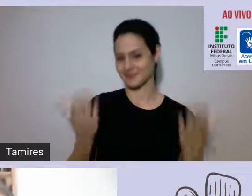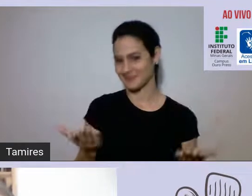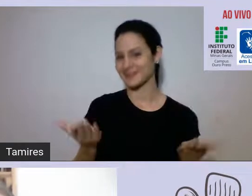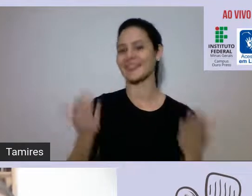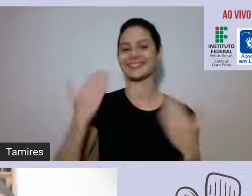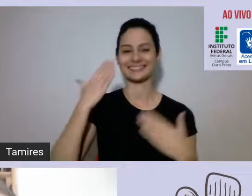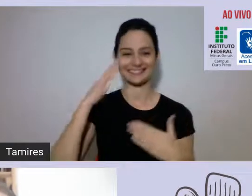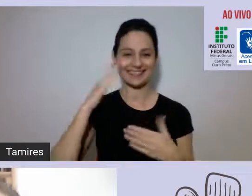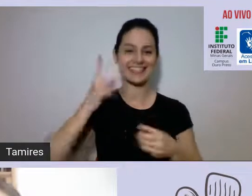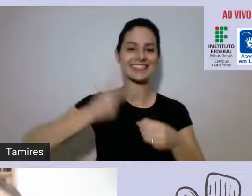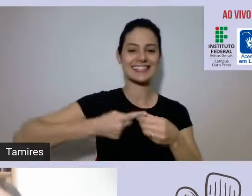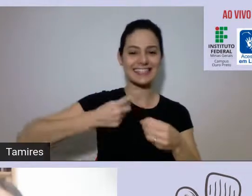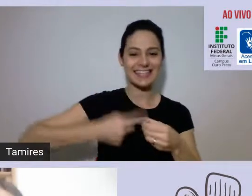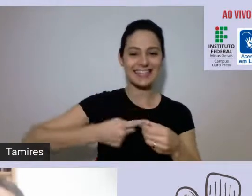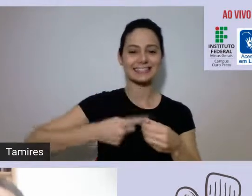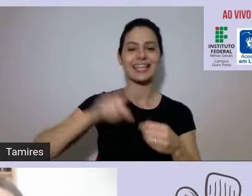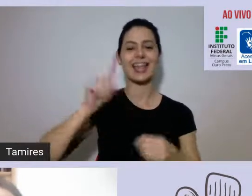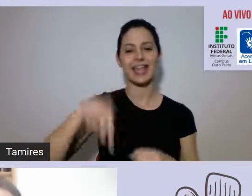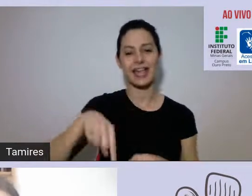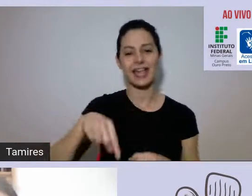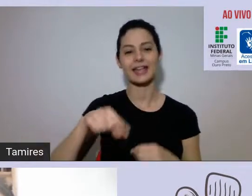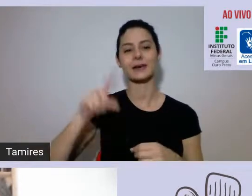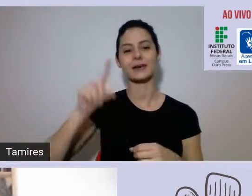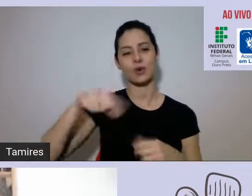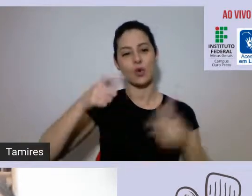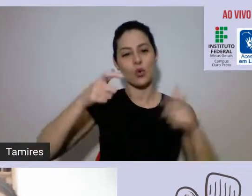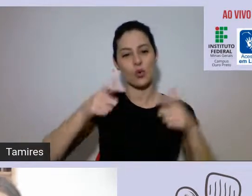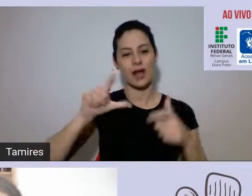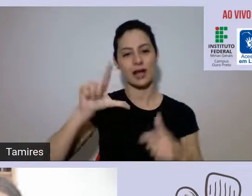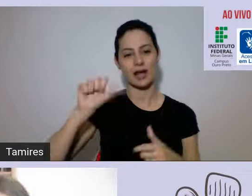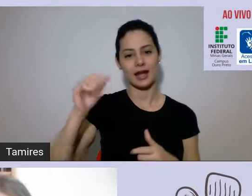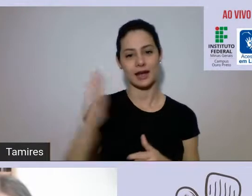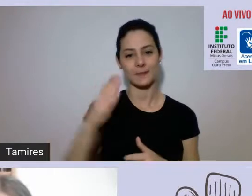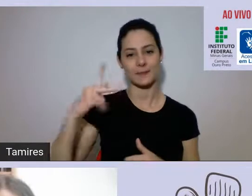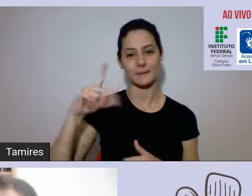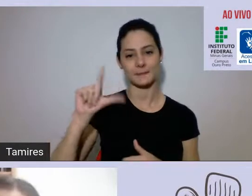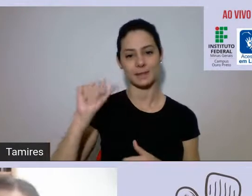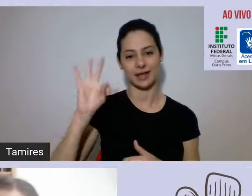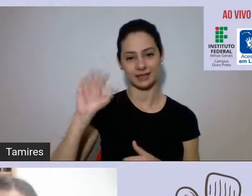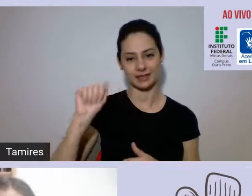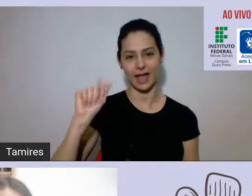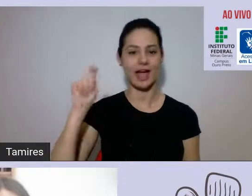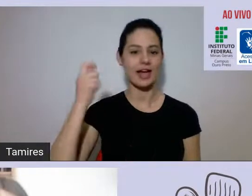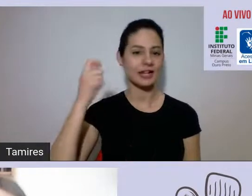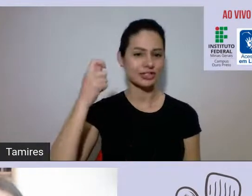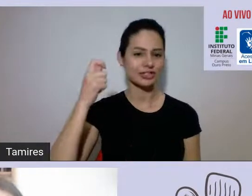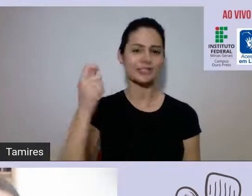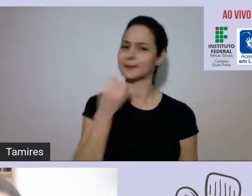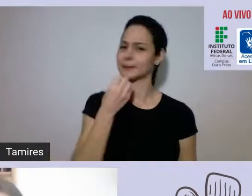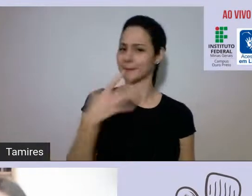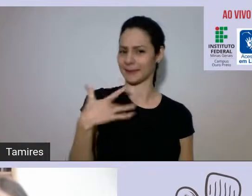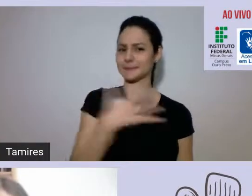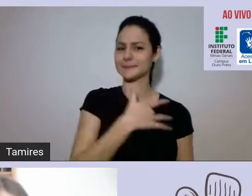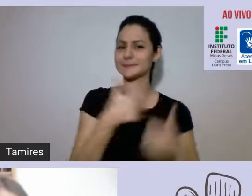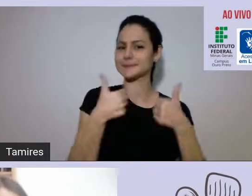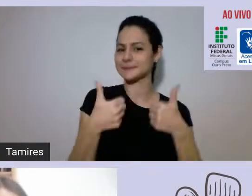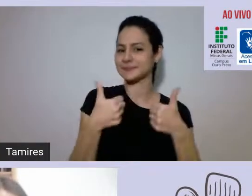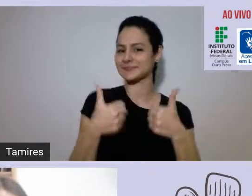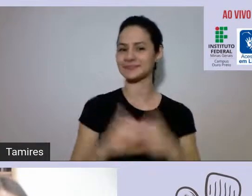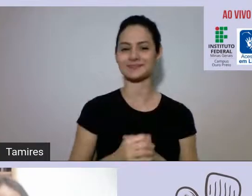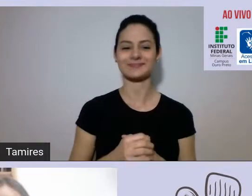La ciudad de Berisso, vecina de La Plata, en Argentina. Muito Estamos bem. Bien. En cuarentena.